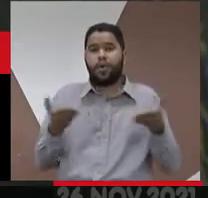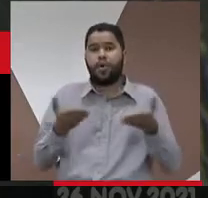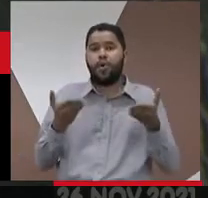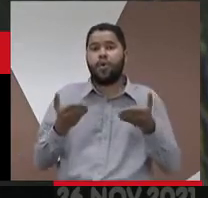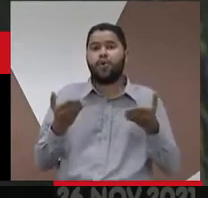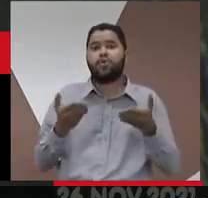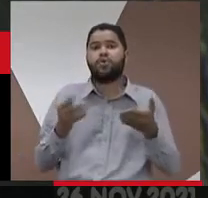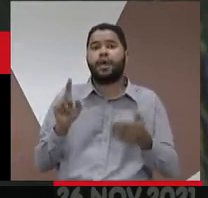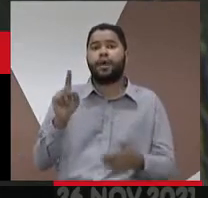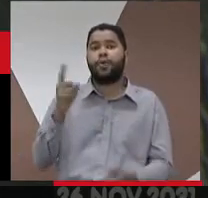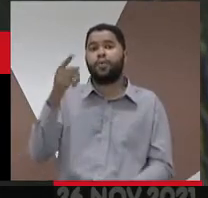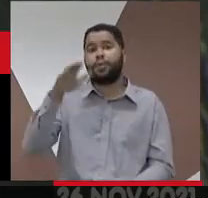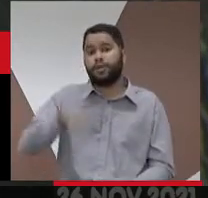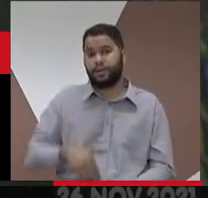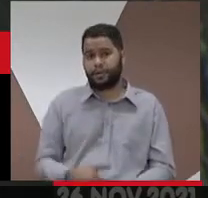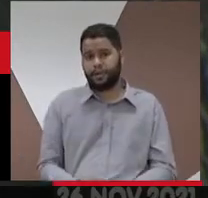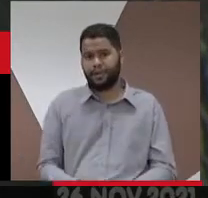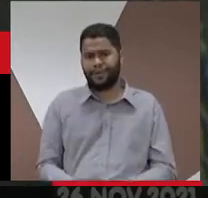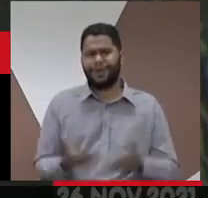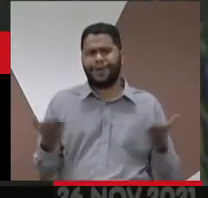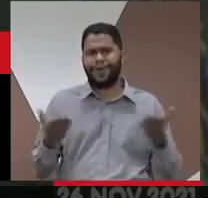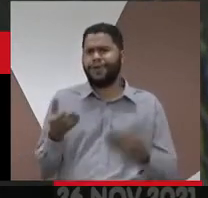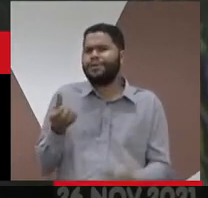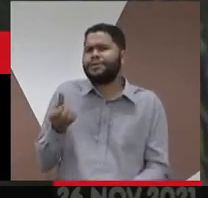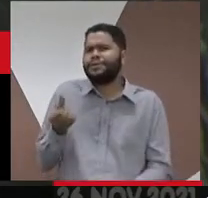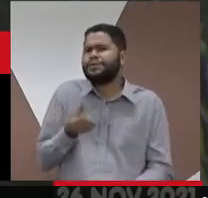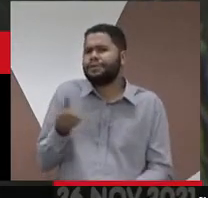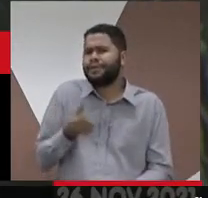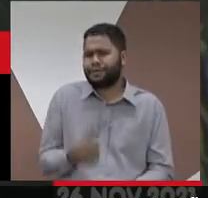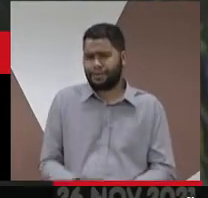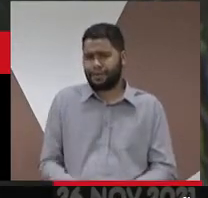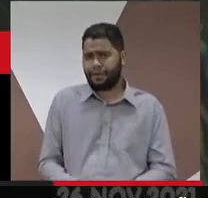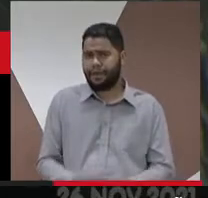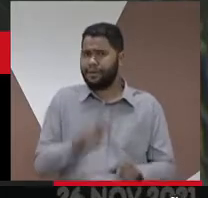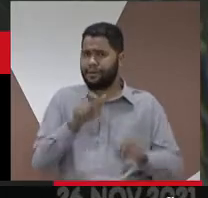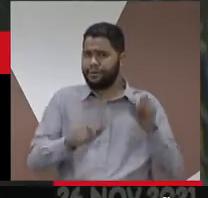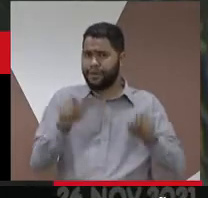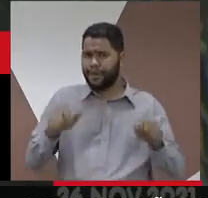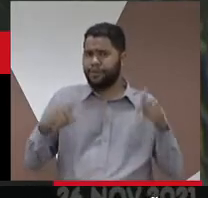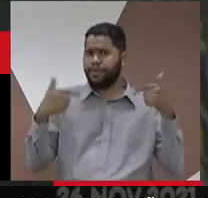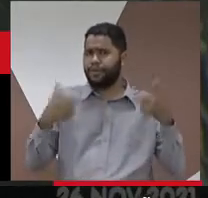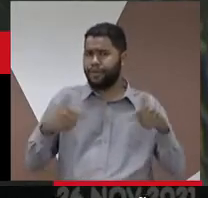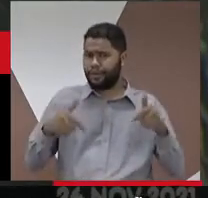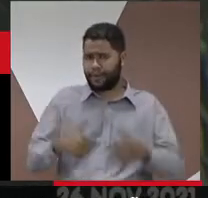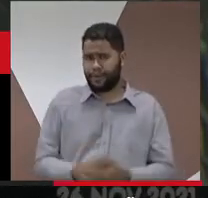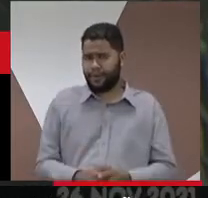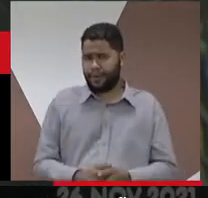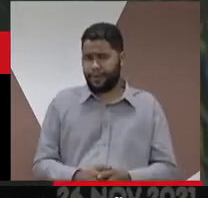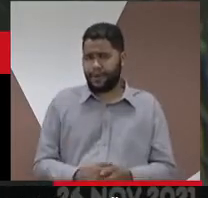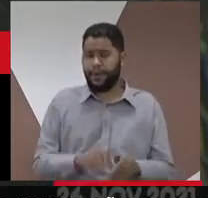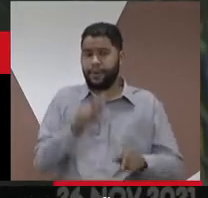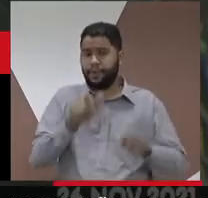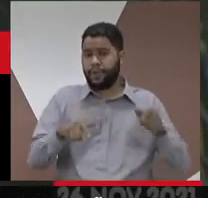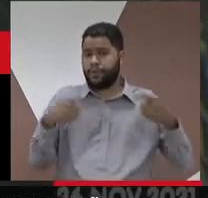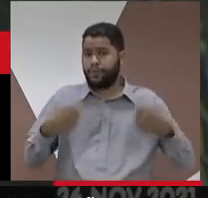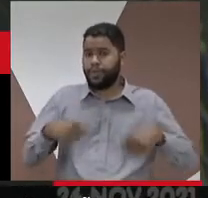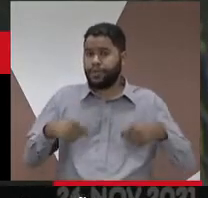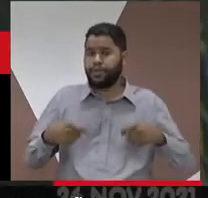horas. Hoje é uma sexta-feira. As pessoas trabalham. As